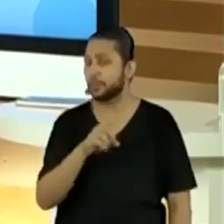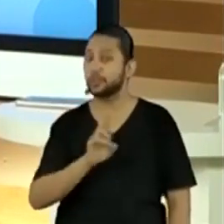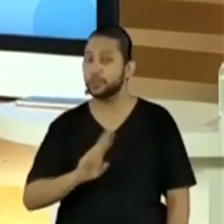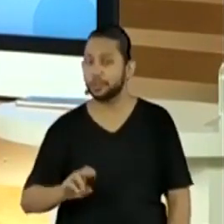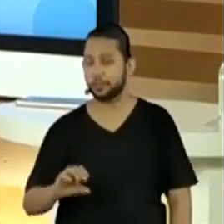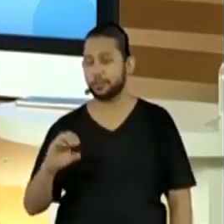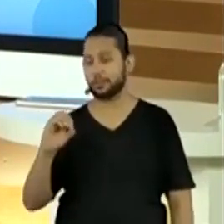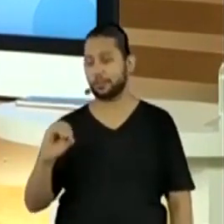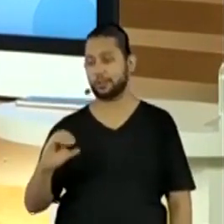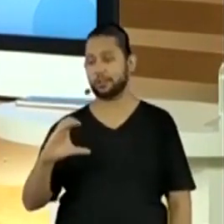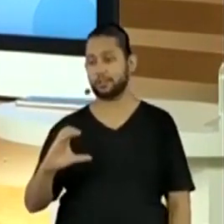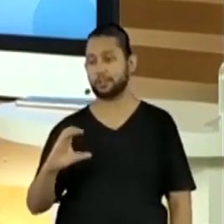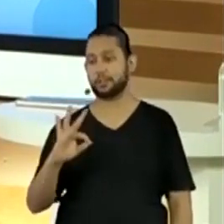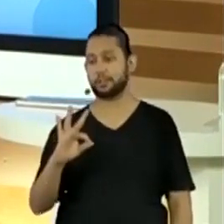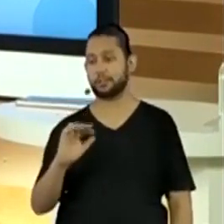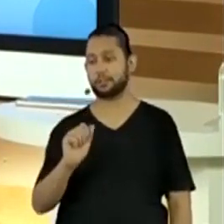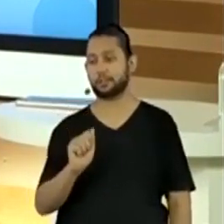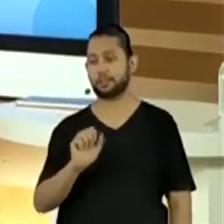isso mesmo,